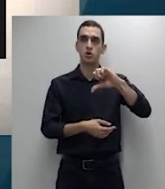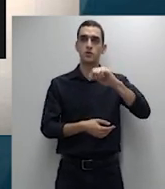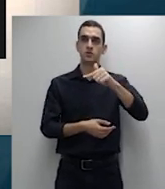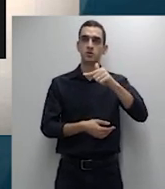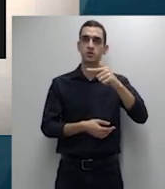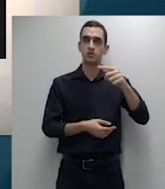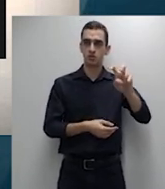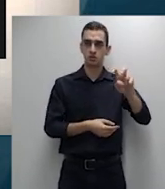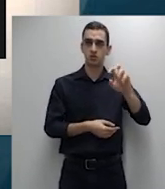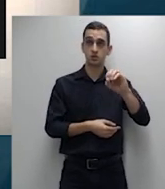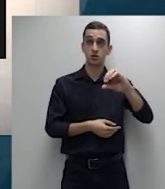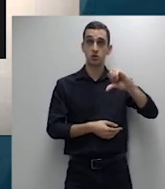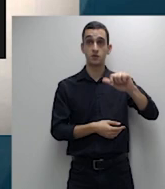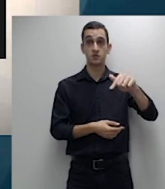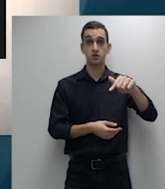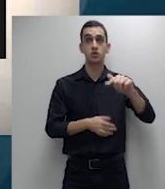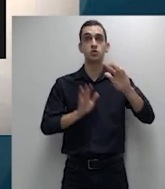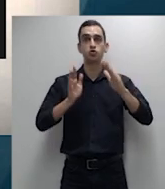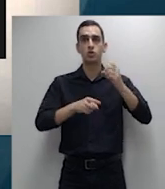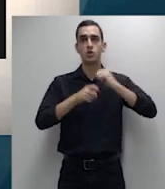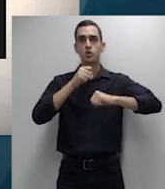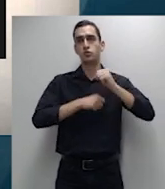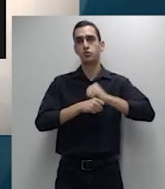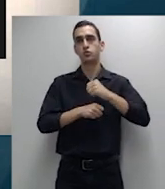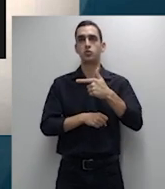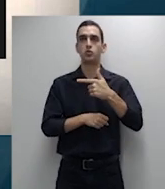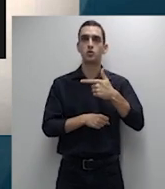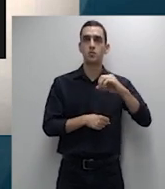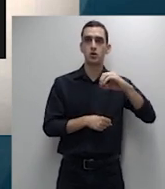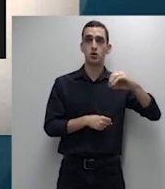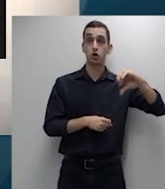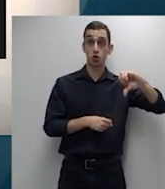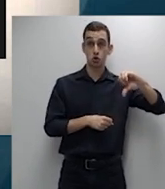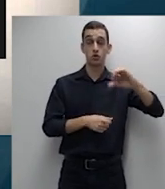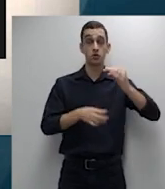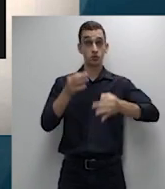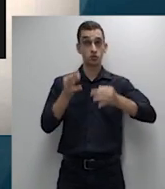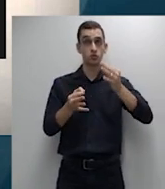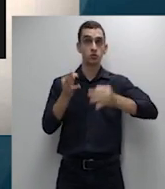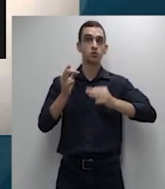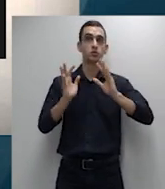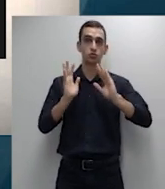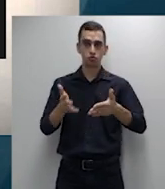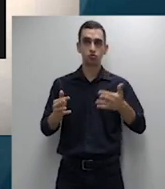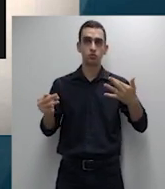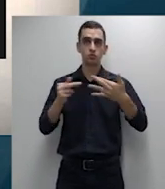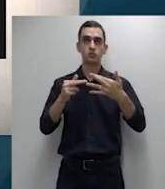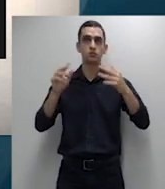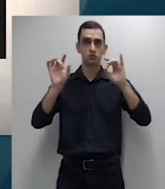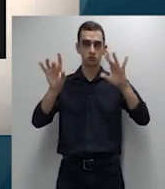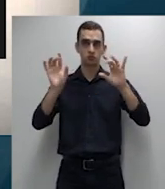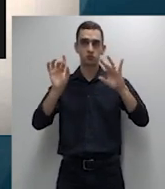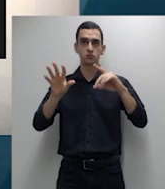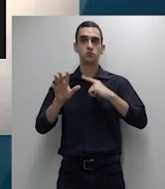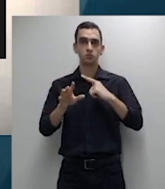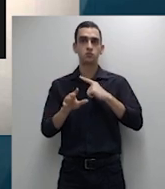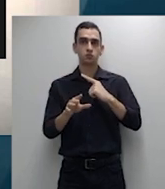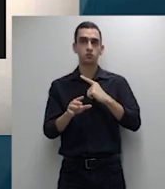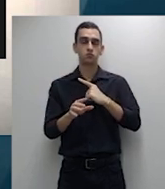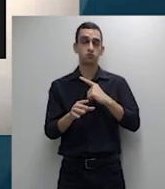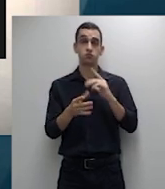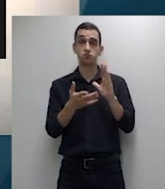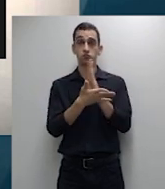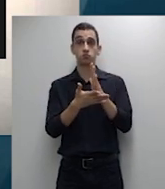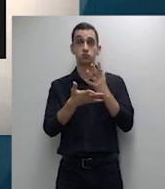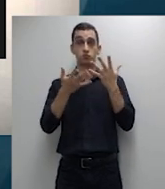9750 97 foi jogar em 2009 e seresta foi objeto de recurso extraordinário e recurso ordinário não foi admitido